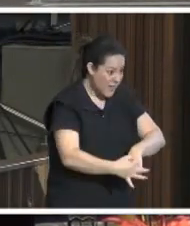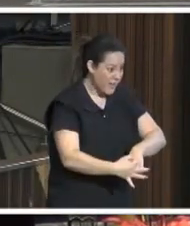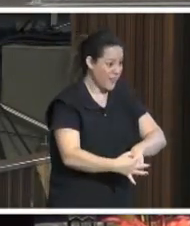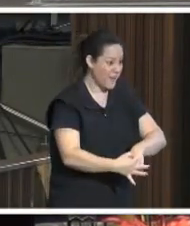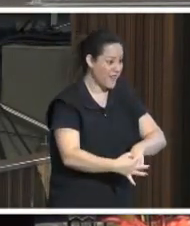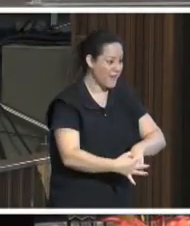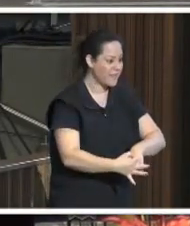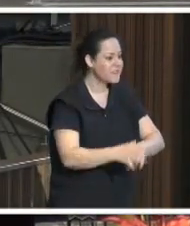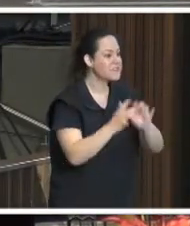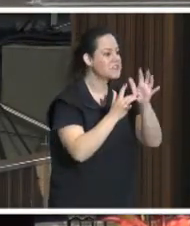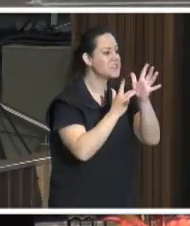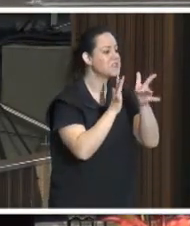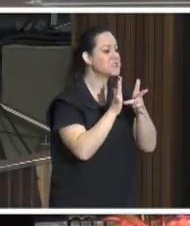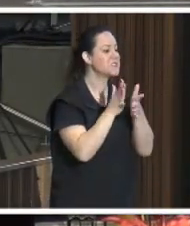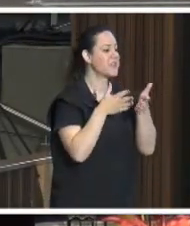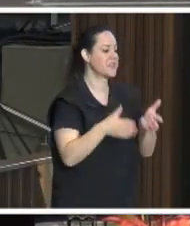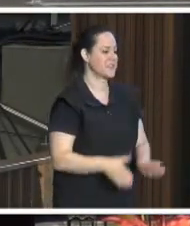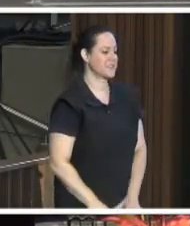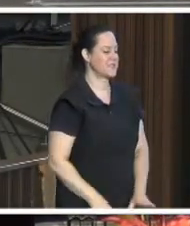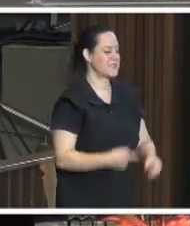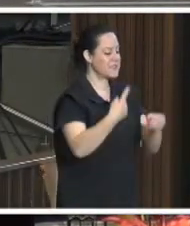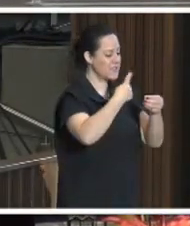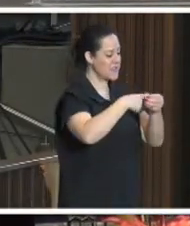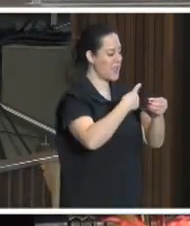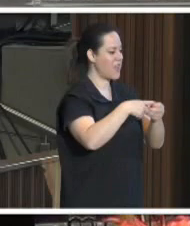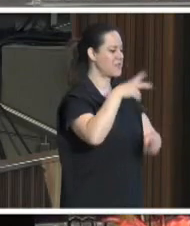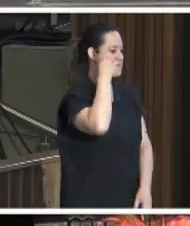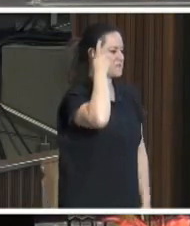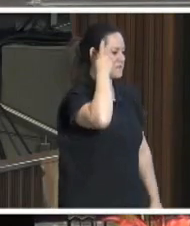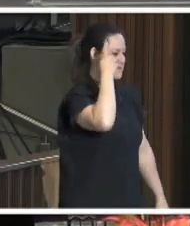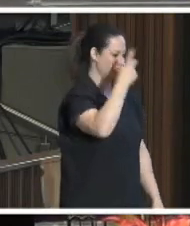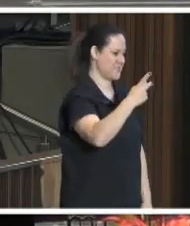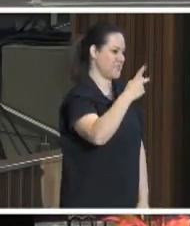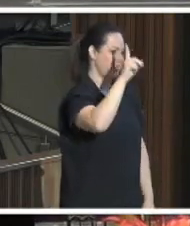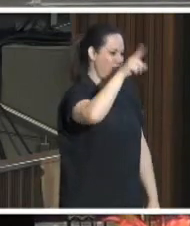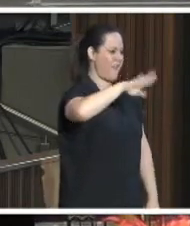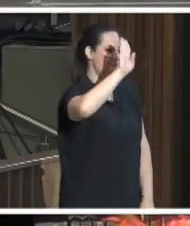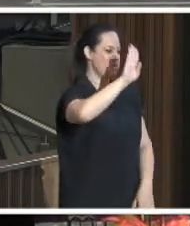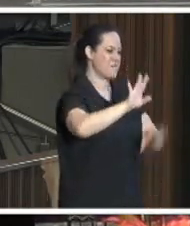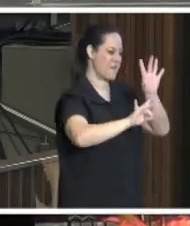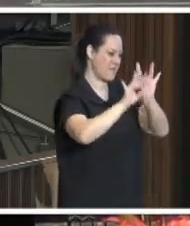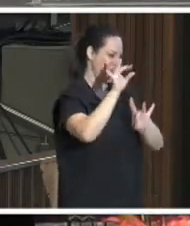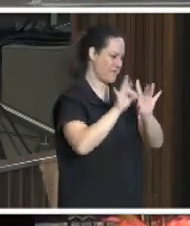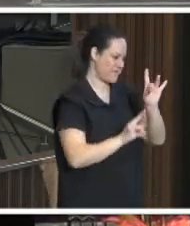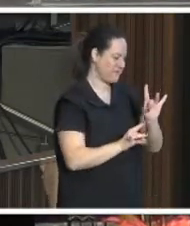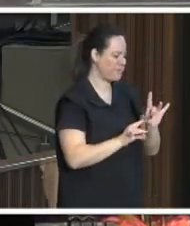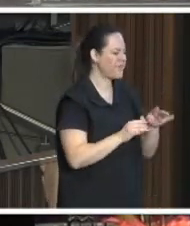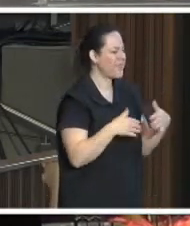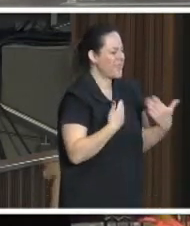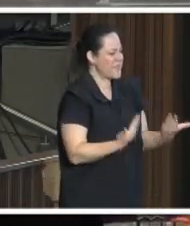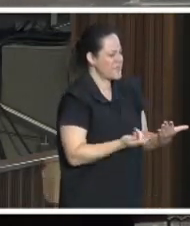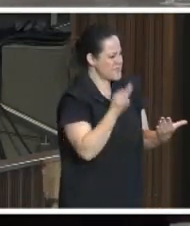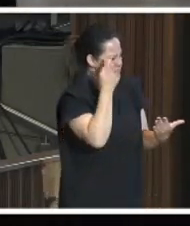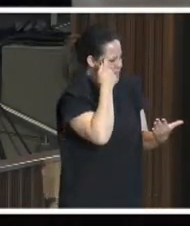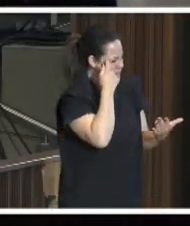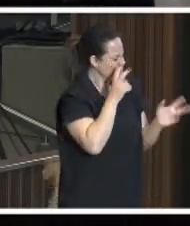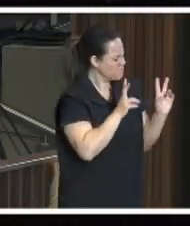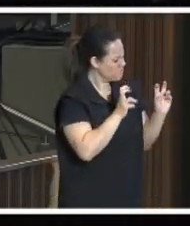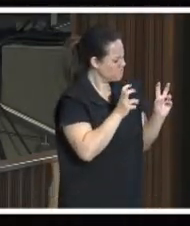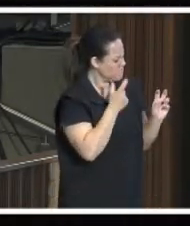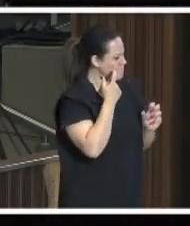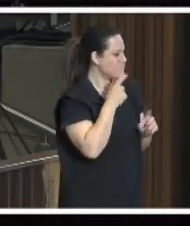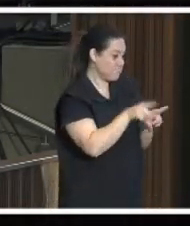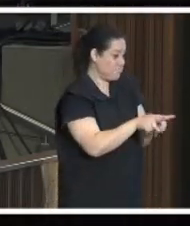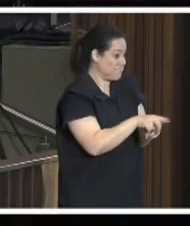Jesus nascesse na cidade da profecia que era Belém. Quando eu estava meditando nisso, eu me lembrei de uma